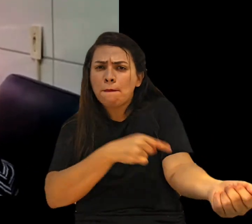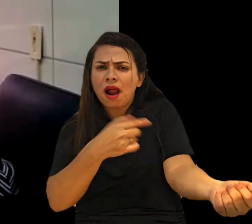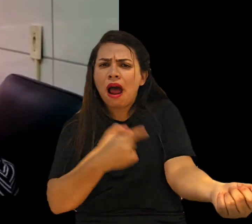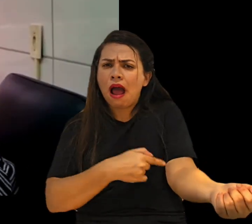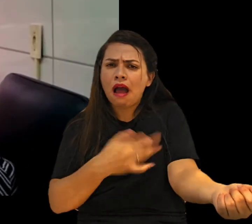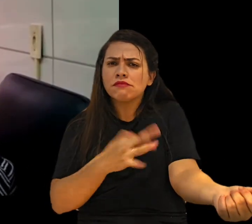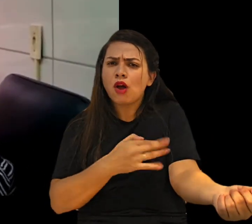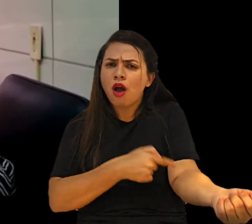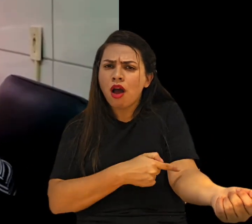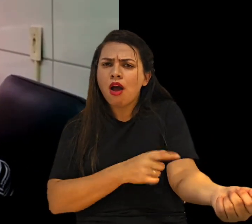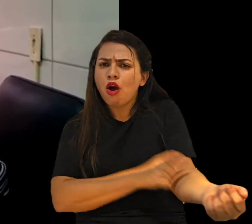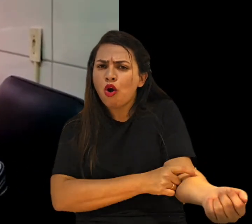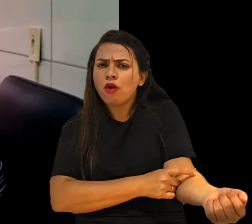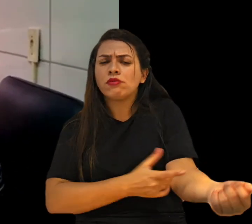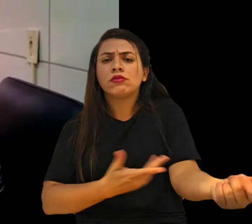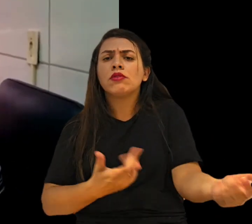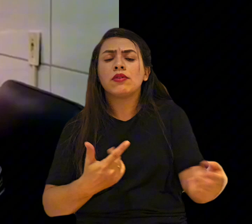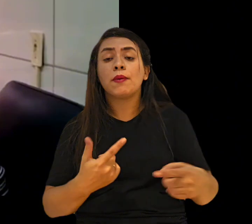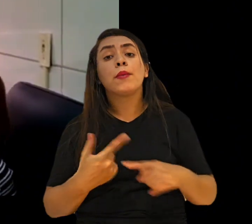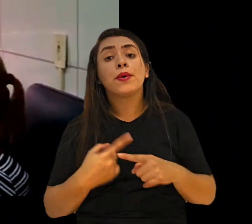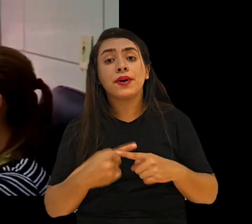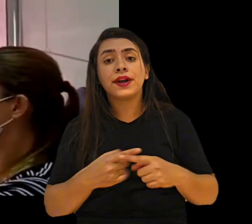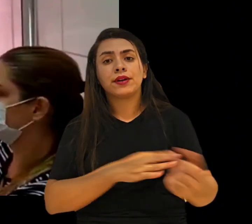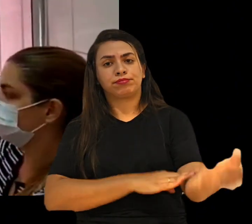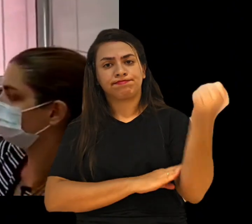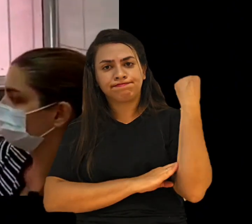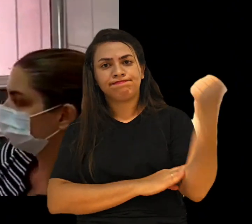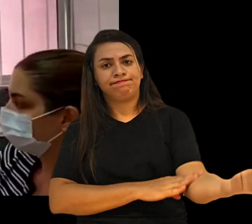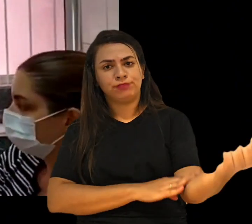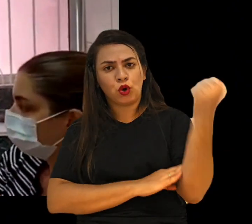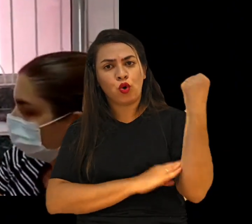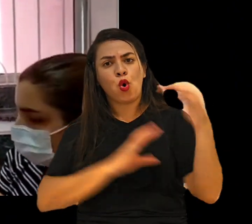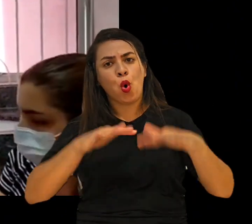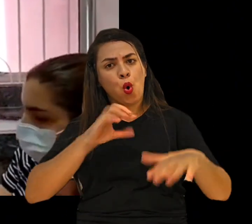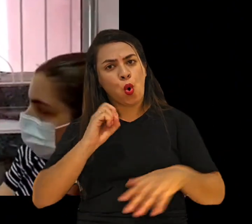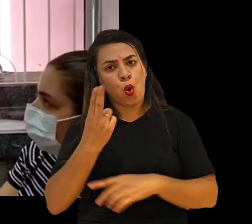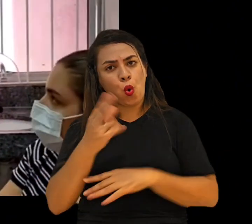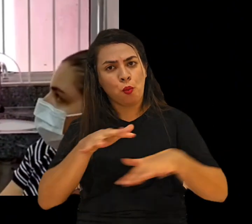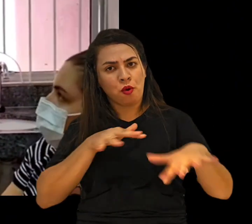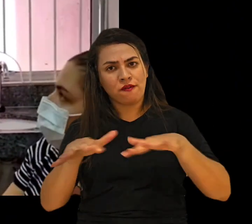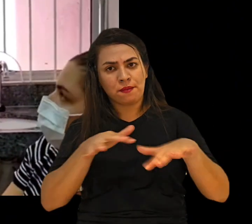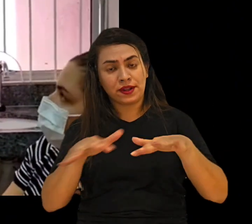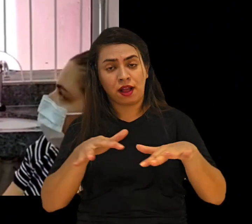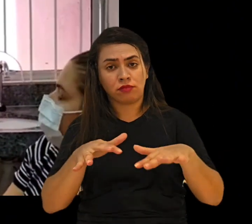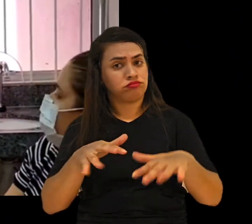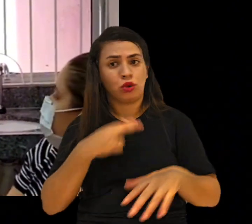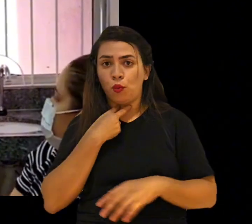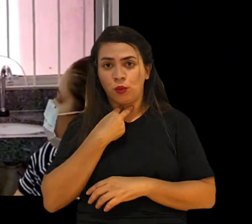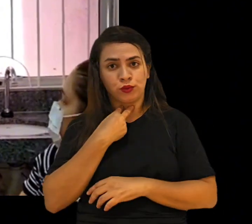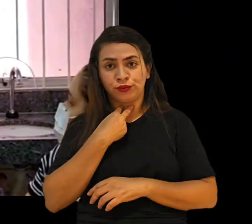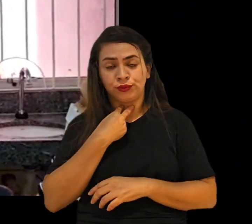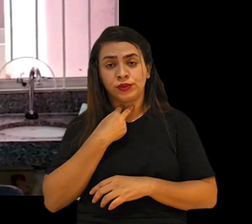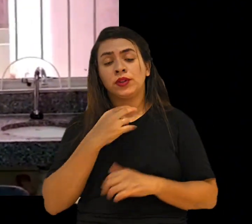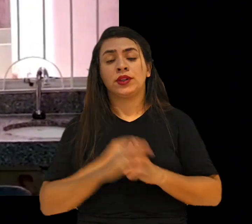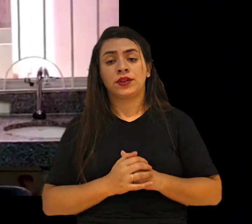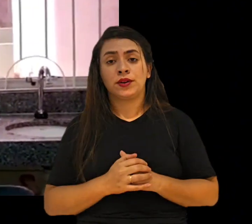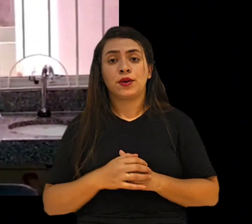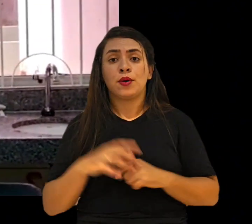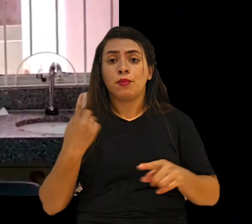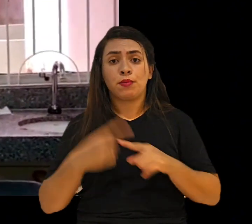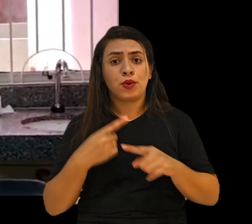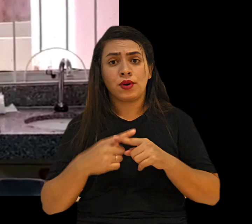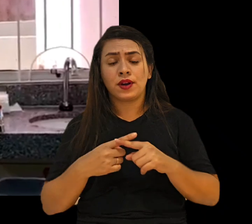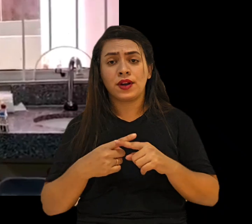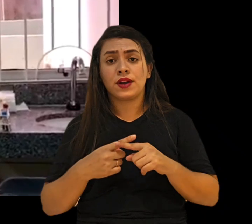culpa normalmente, segura aqui por favor, da pessoa que dobrou o braço, ou foi porque ela movimentou, por isso que fala, ó, acabou de coletar o sangue, não